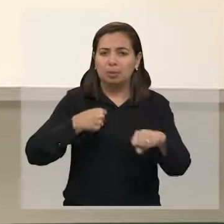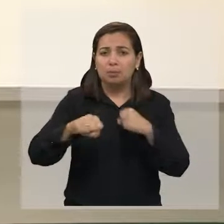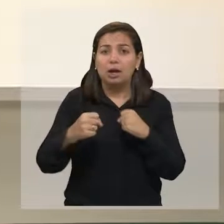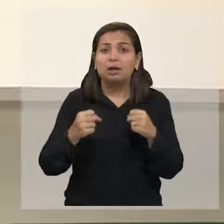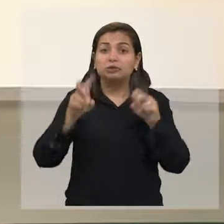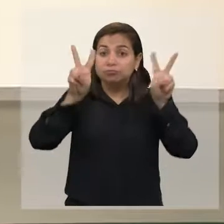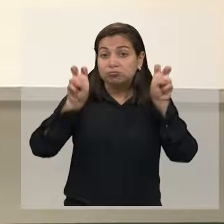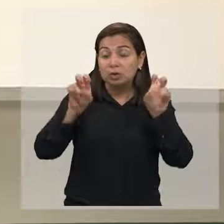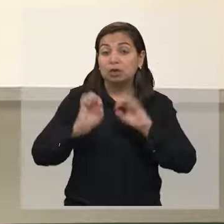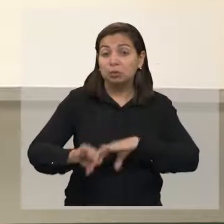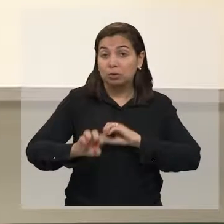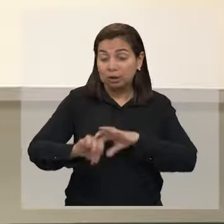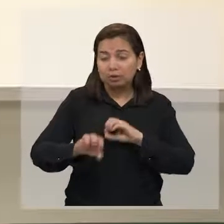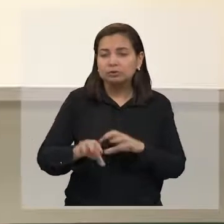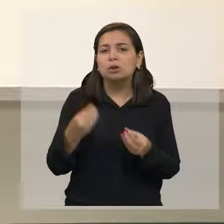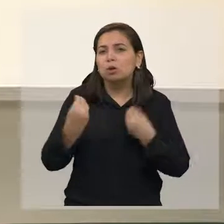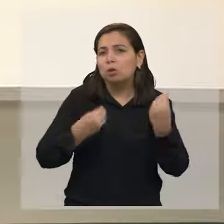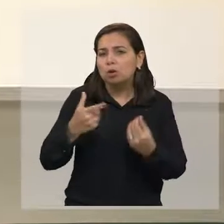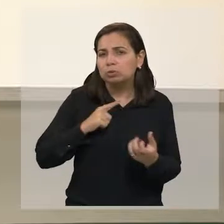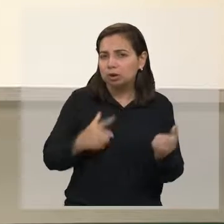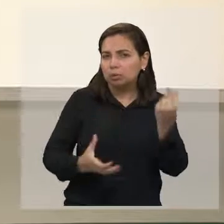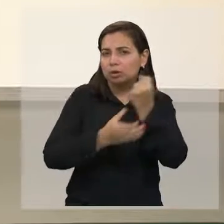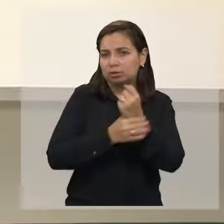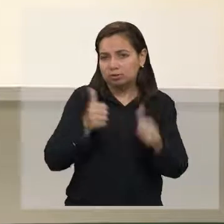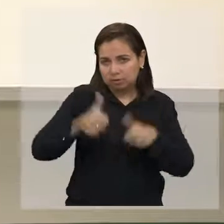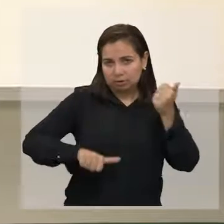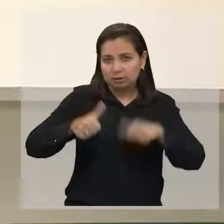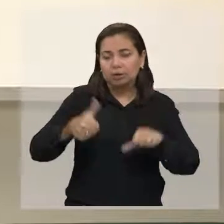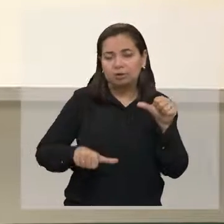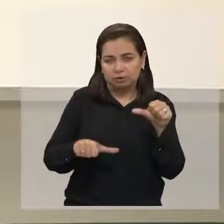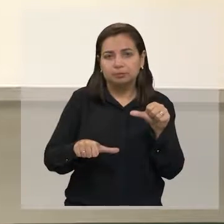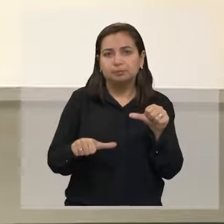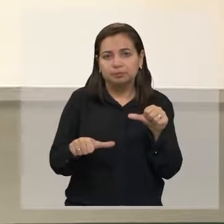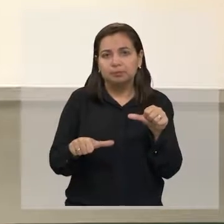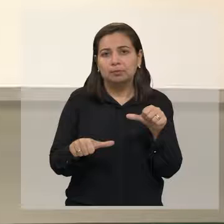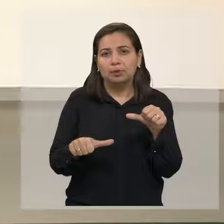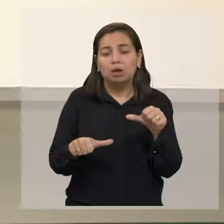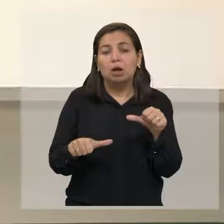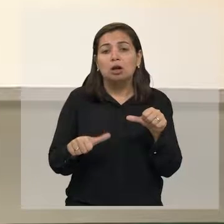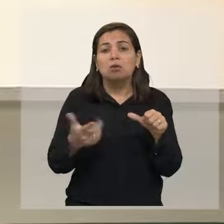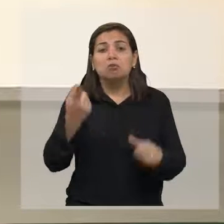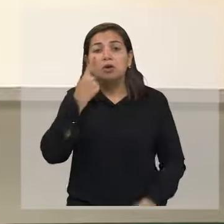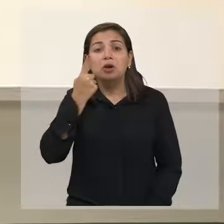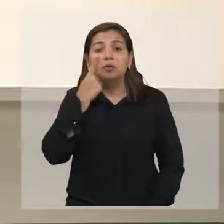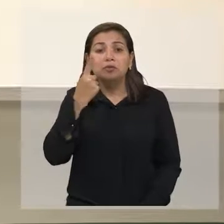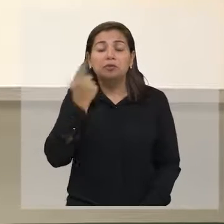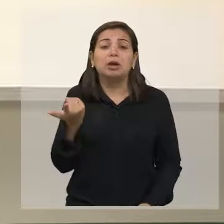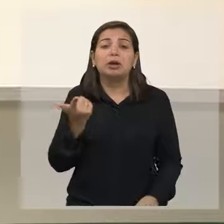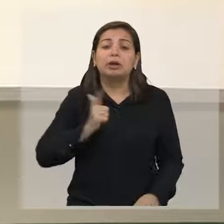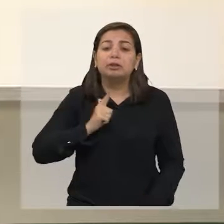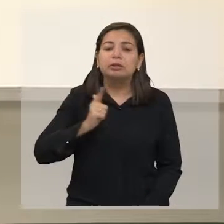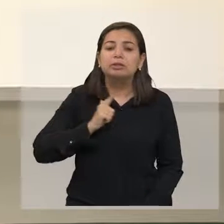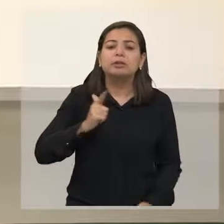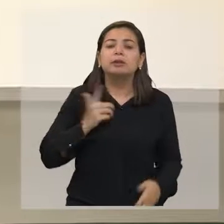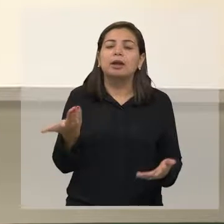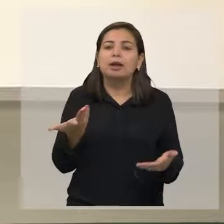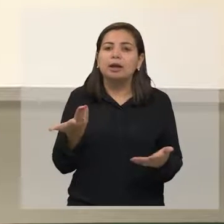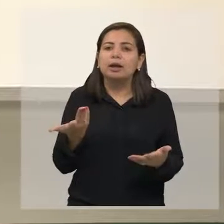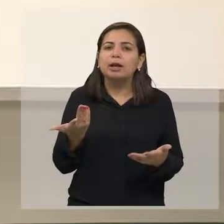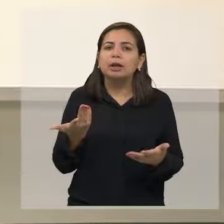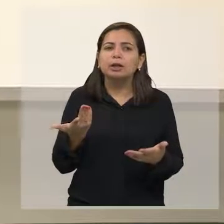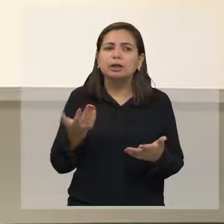a educação no sentido de garantir qualidade. Uns buscam um aspecto de tentar restringir